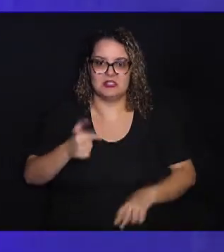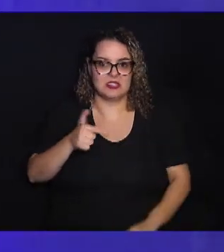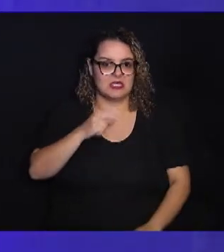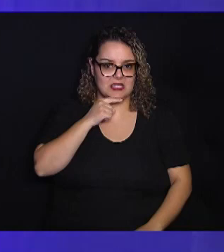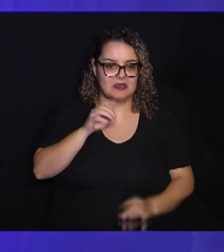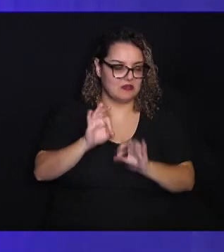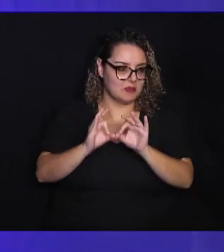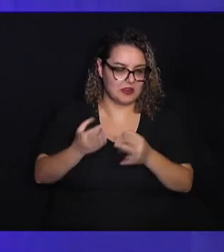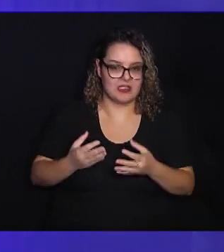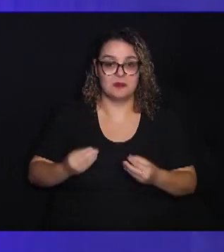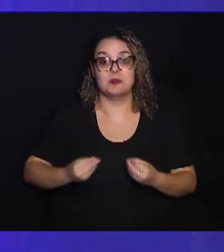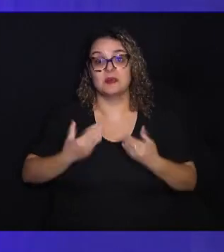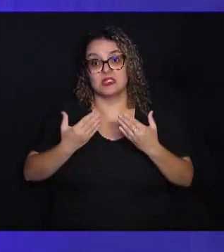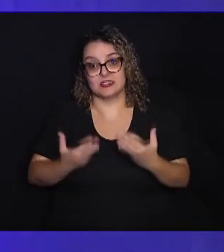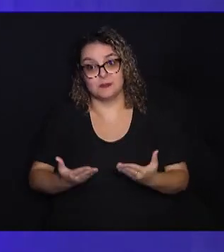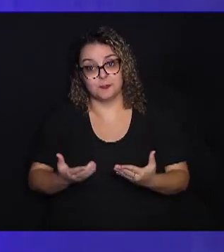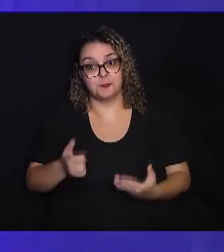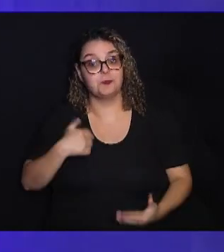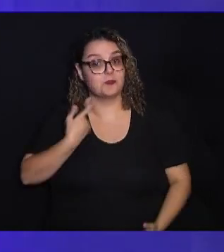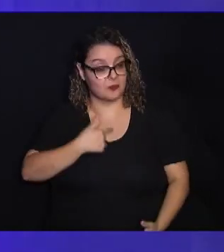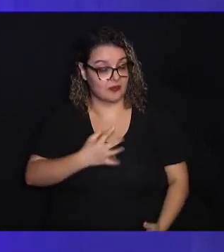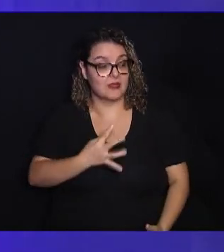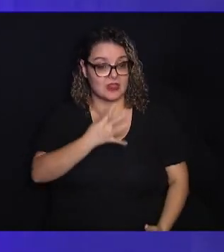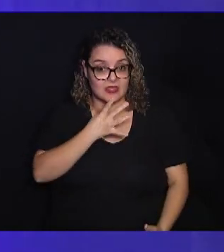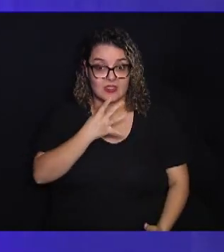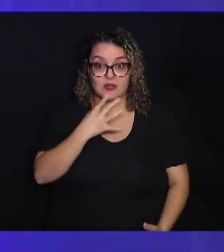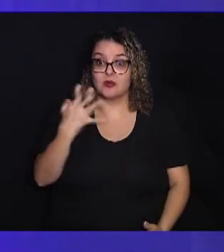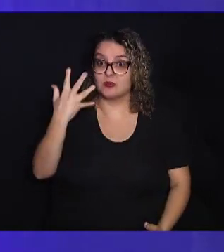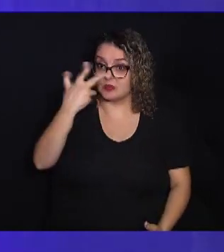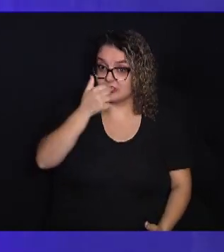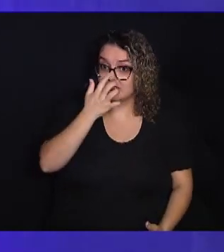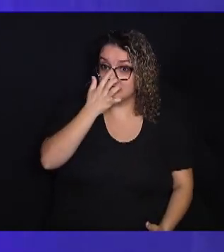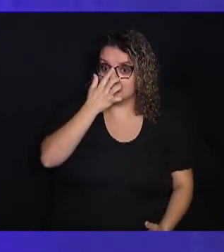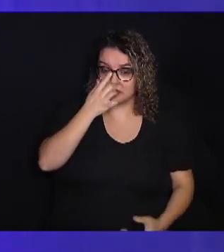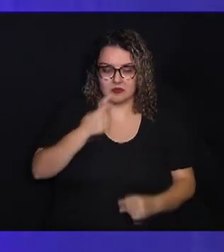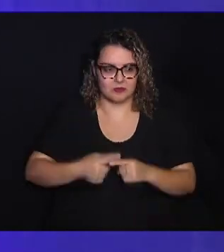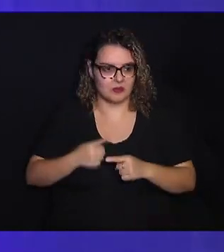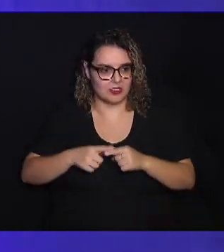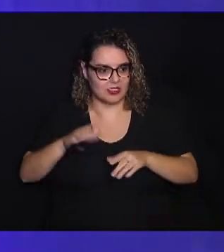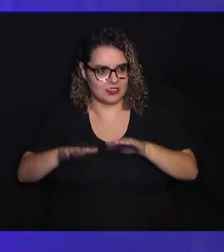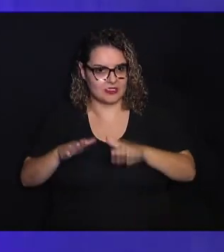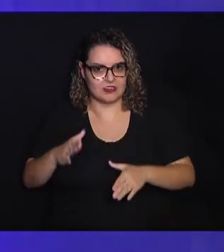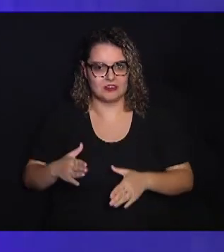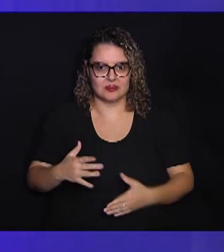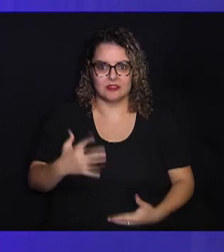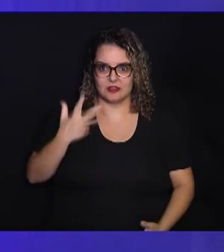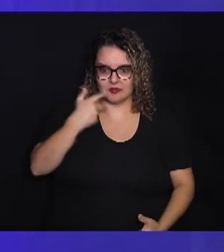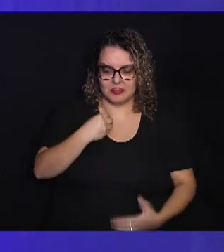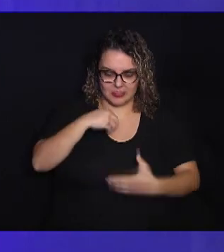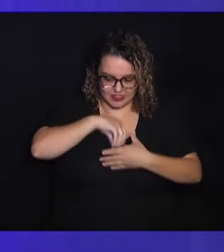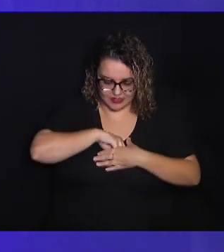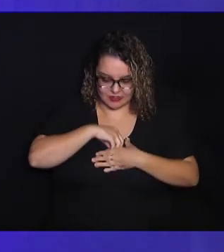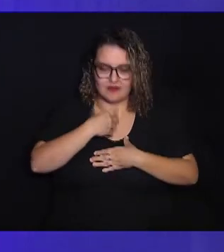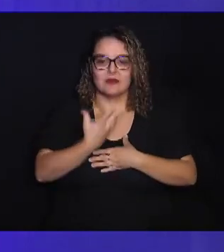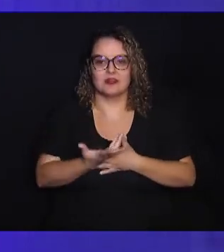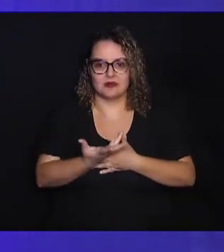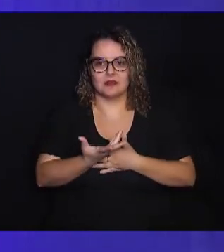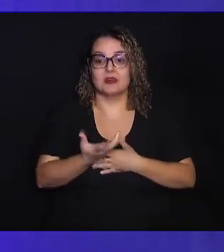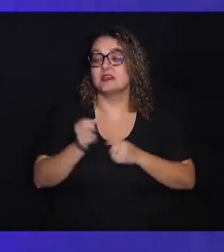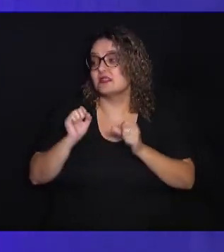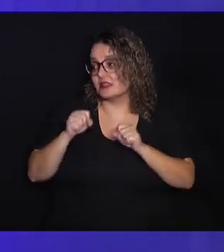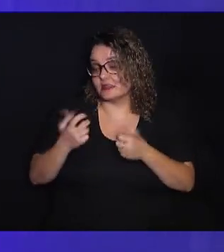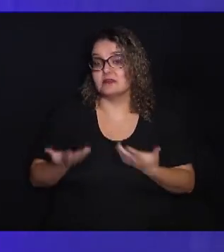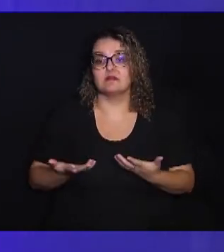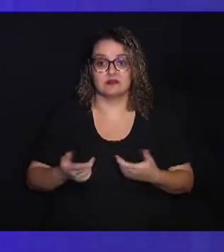essa oportunidade da gente também conhecer o belo, né? Porque às vezes o belo é uma coisa que é de dentro para fora, né? Sim. A gente também